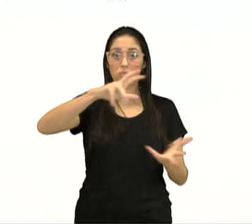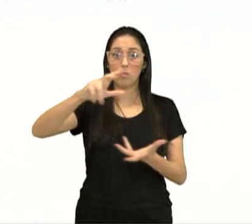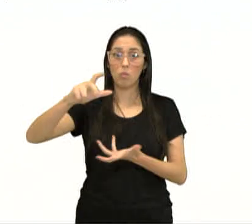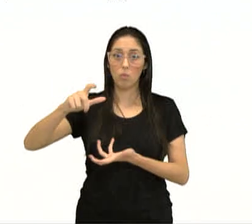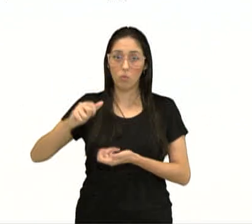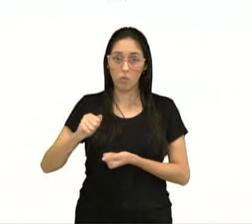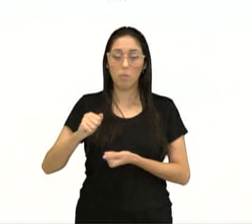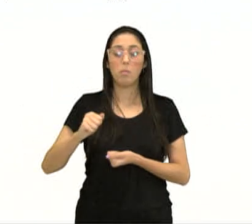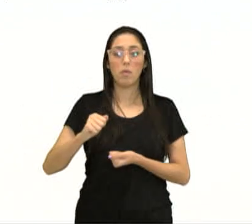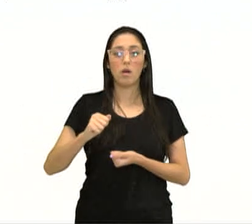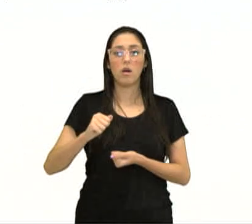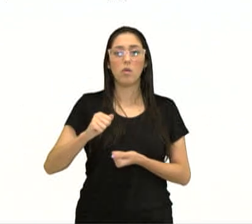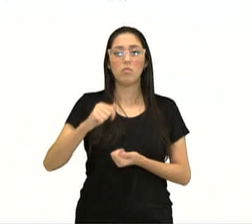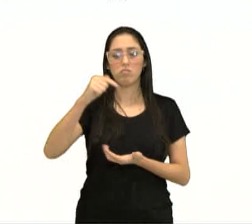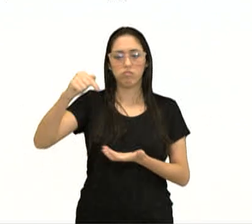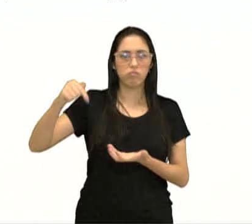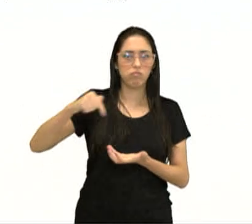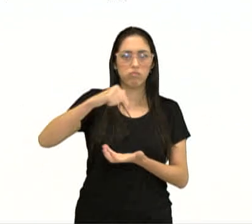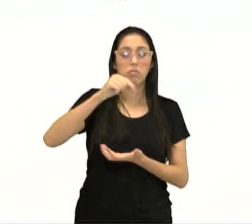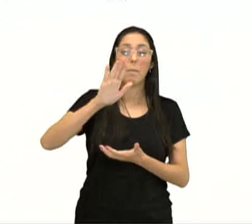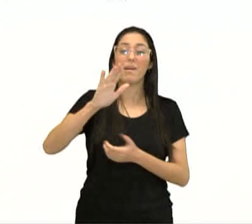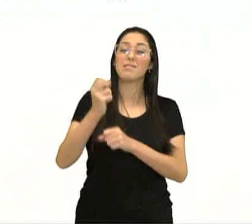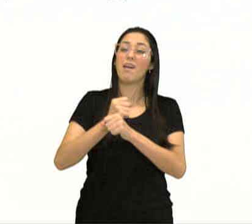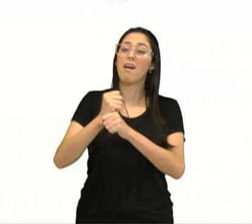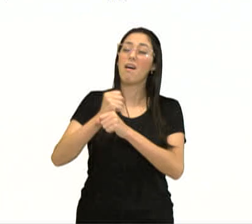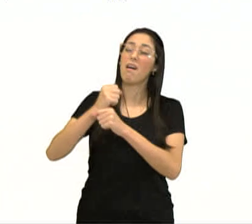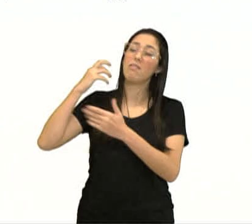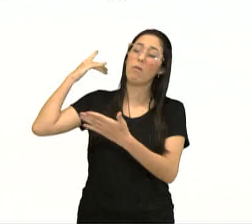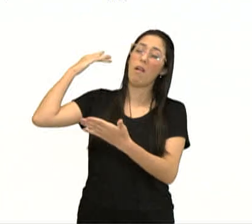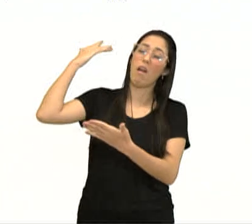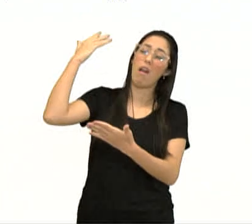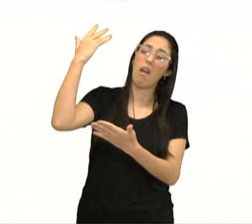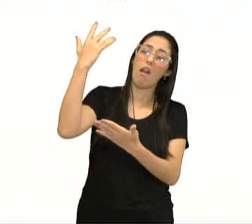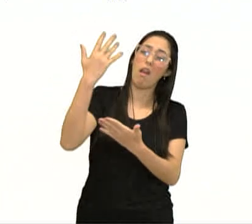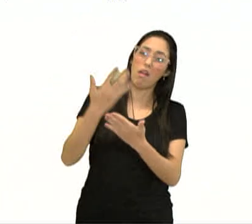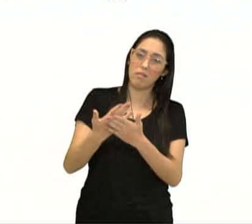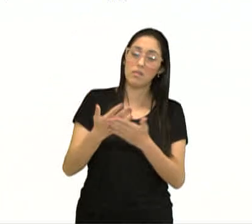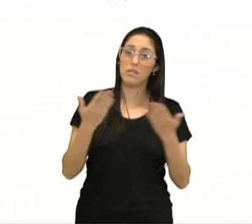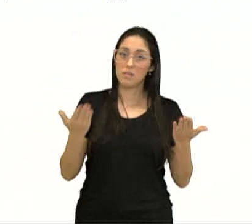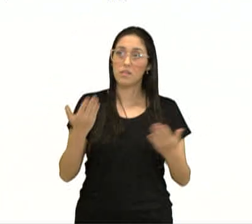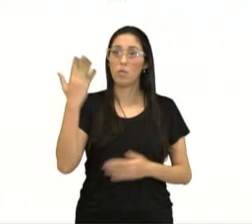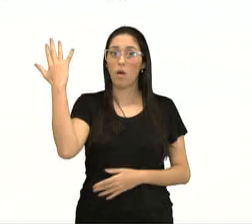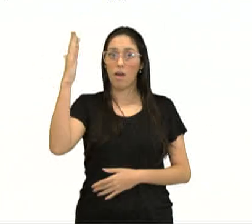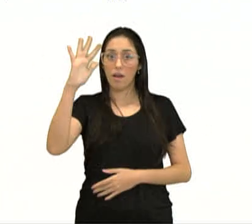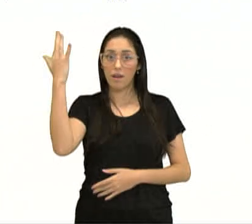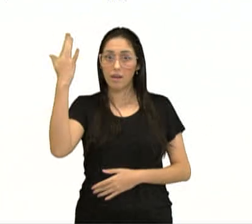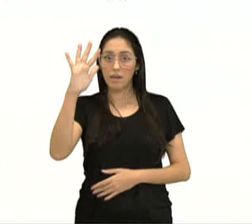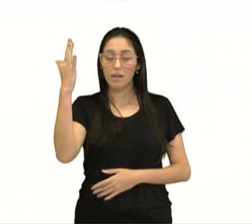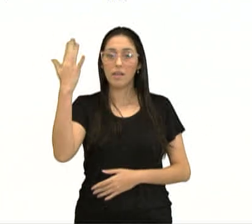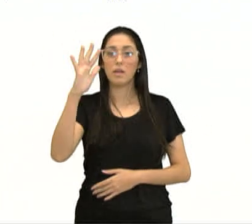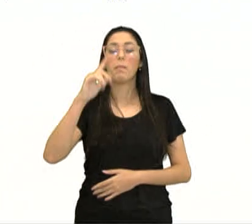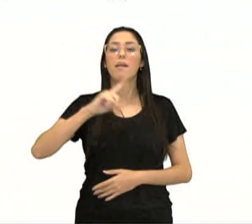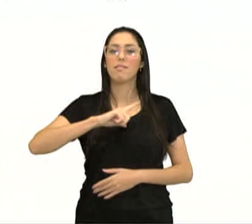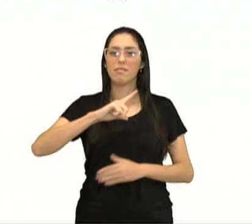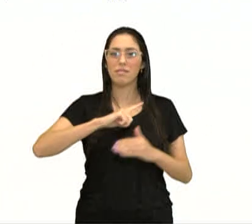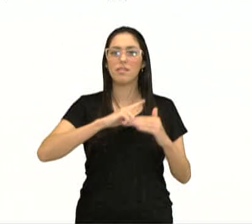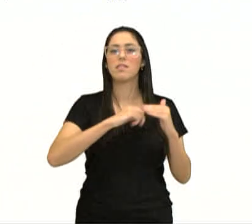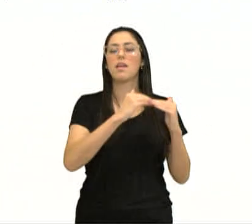climas regionais da Terra ao longo do tempo. Quer dizer que o clima ele dispunha de um determinado padrão